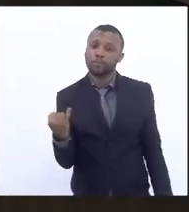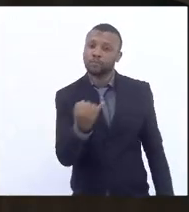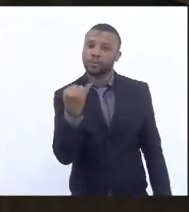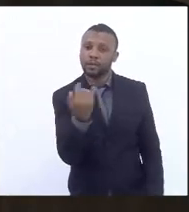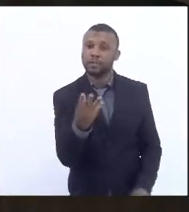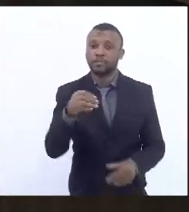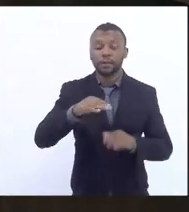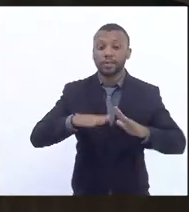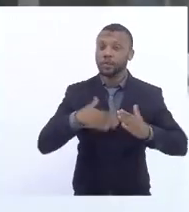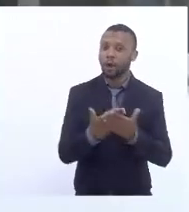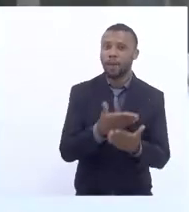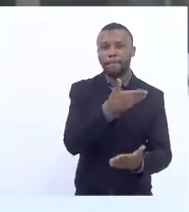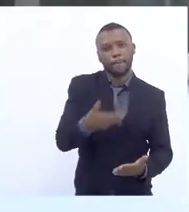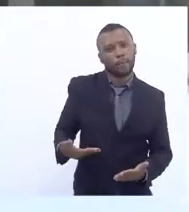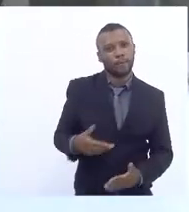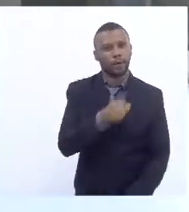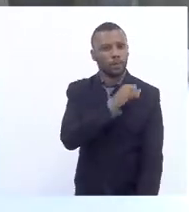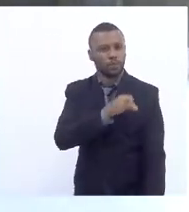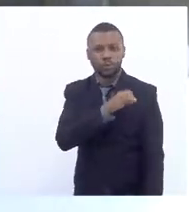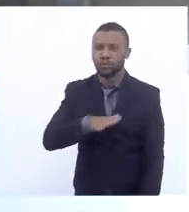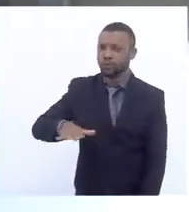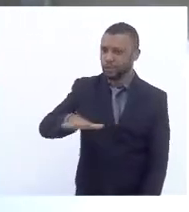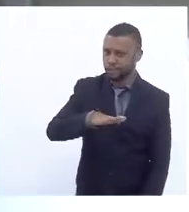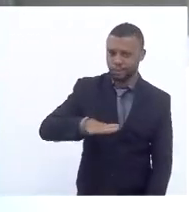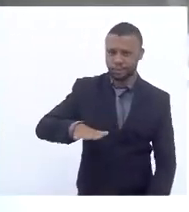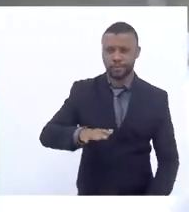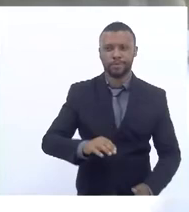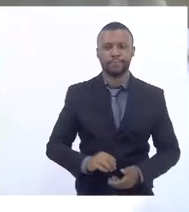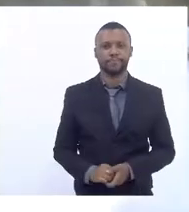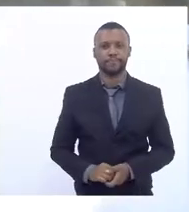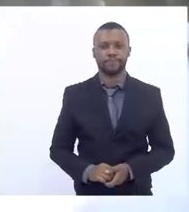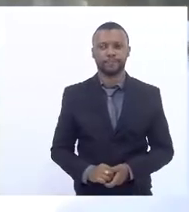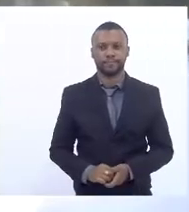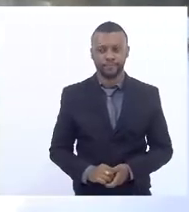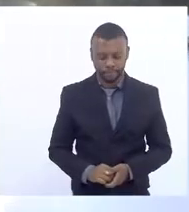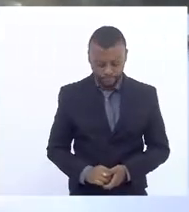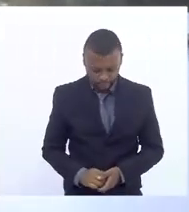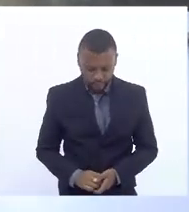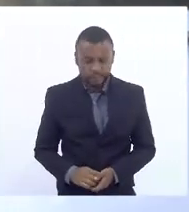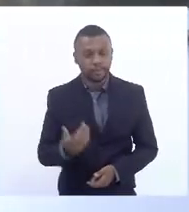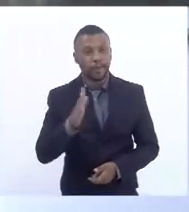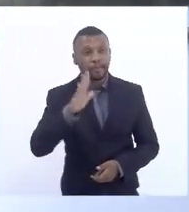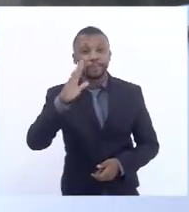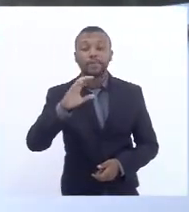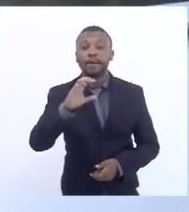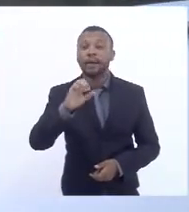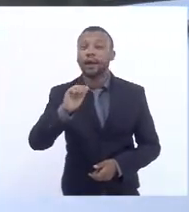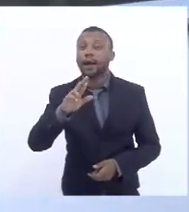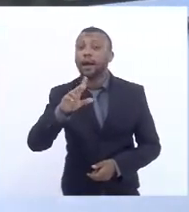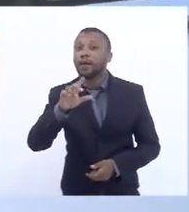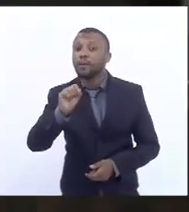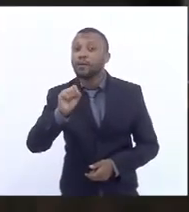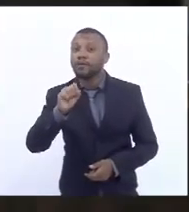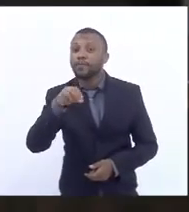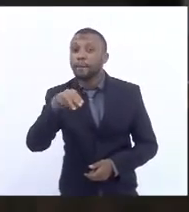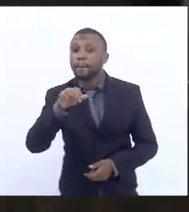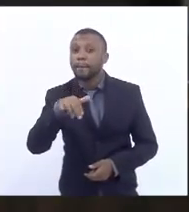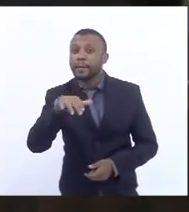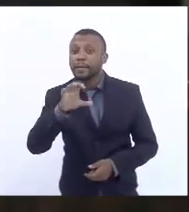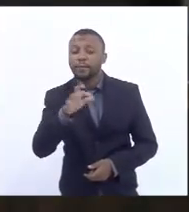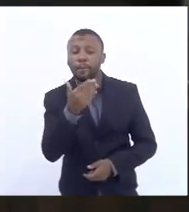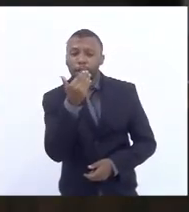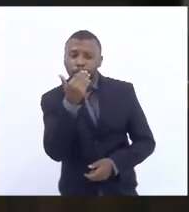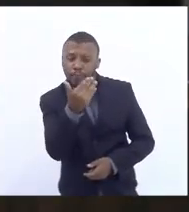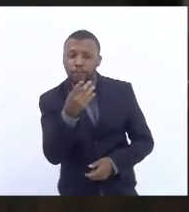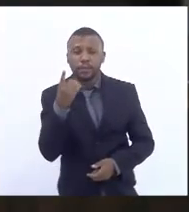Janeiro. Obrigado, deputado Marcos. Só pedir, é o mesmo assunto, deputado? Pela ordem. Eu queria pedir para os deputados que sejam um pouco mais